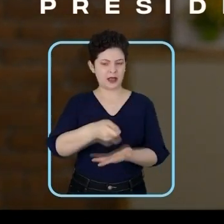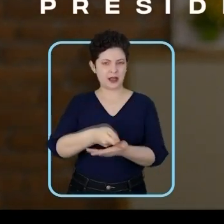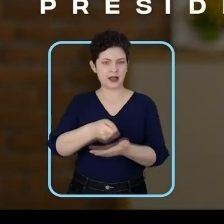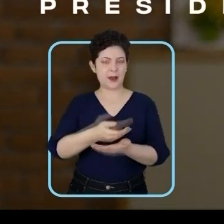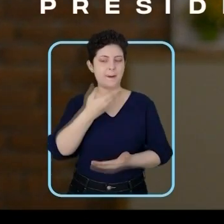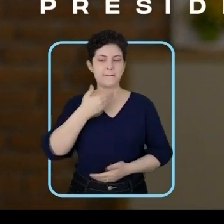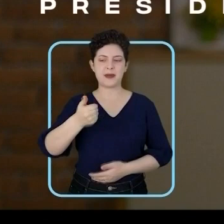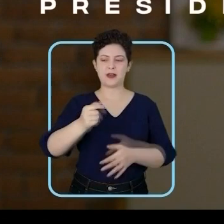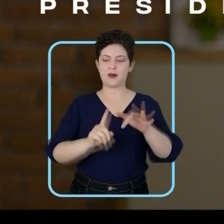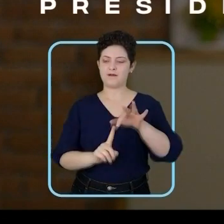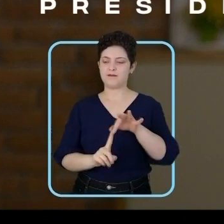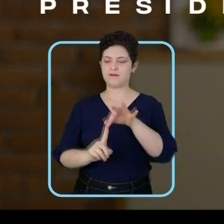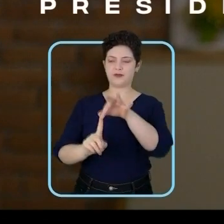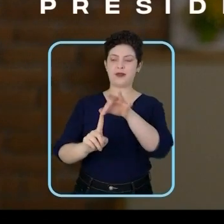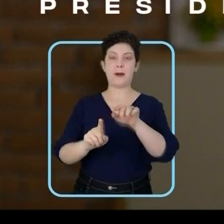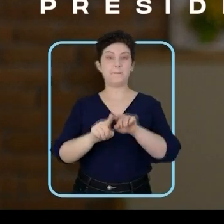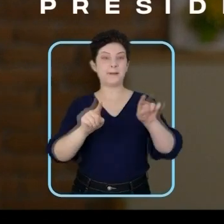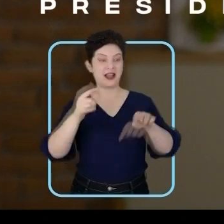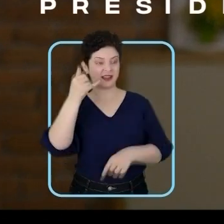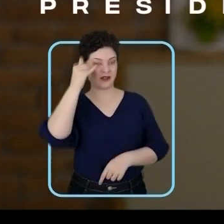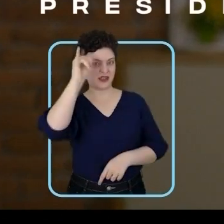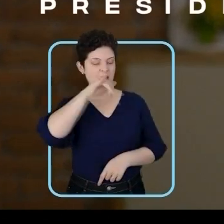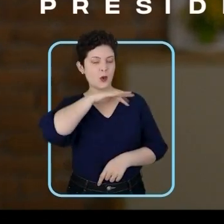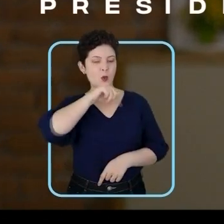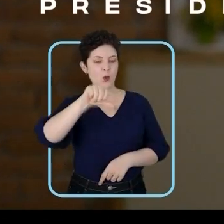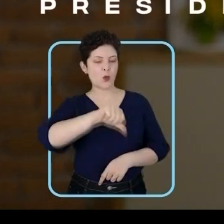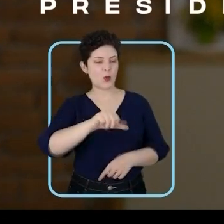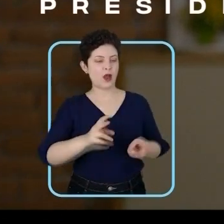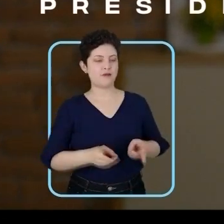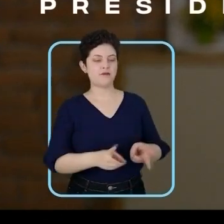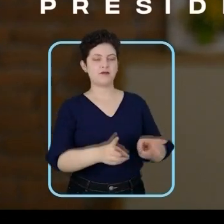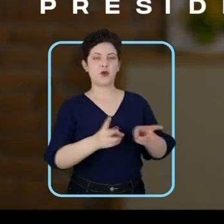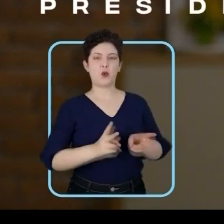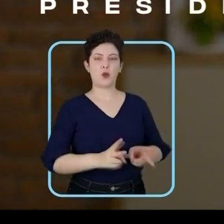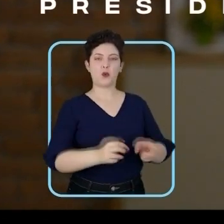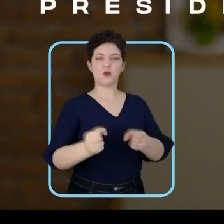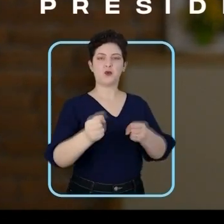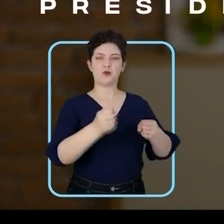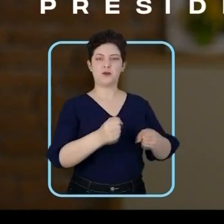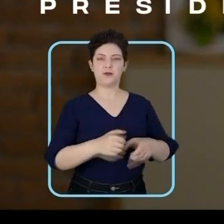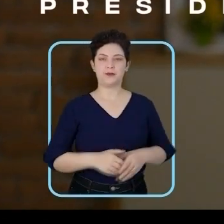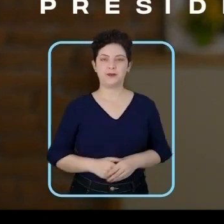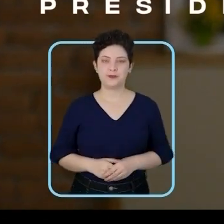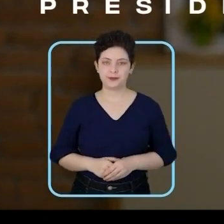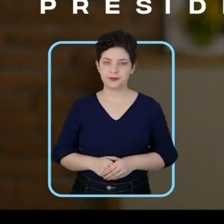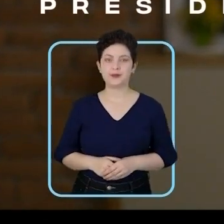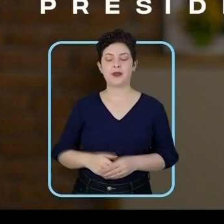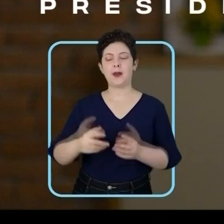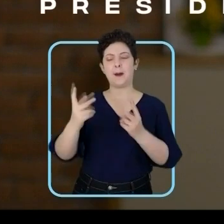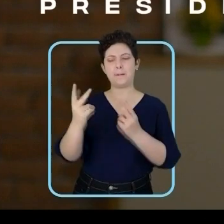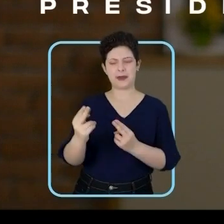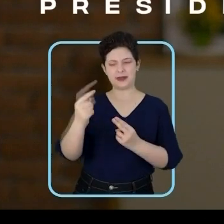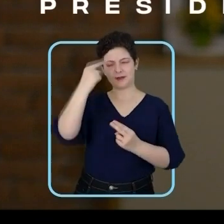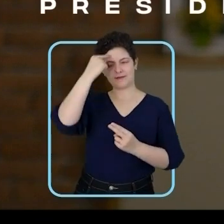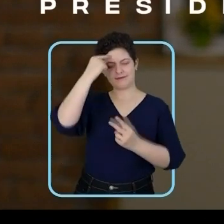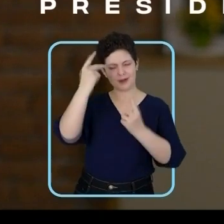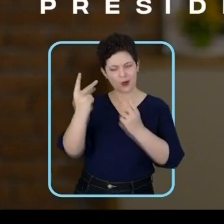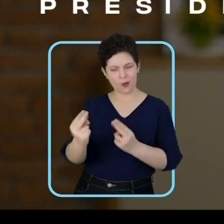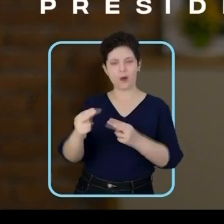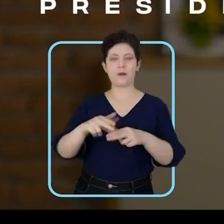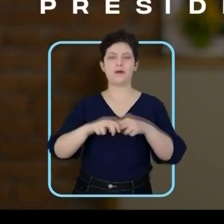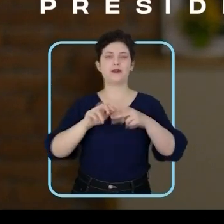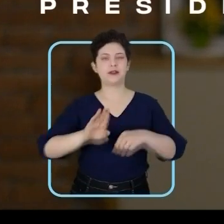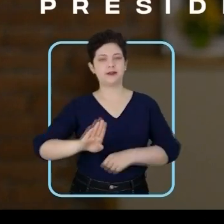para garantir que os melhores sejam eleitos, mas sim para impedir que os ruins fiquem para sempre. É assim que eu